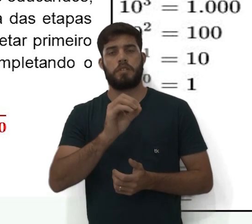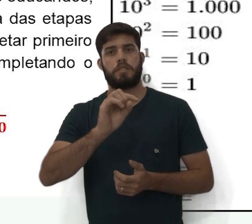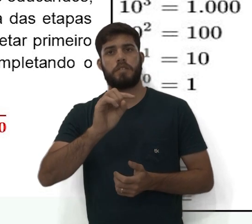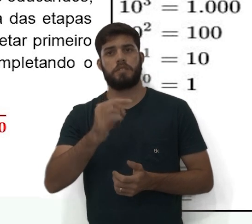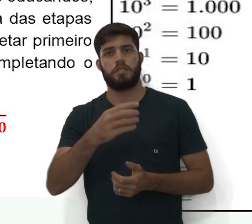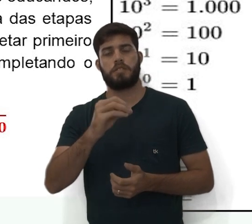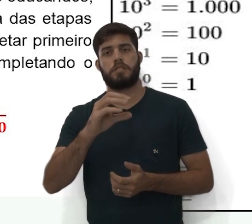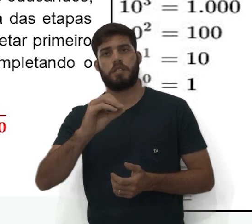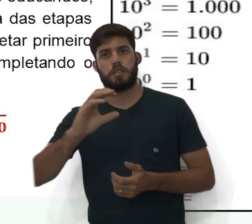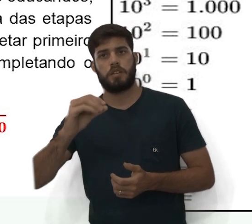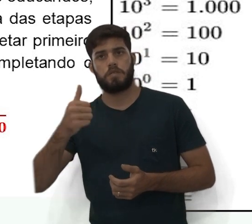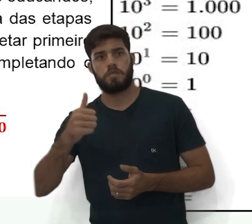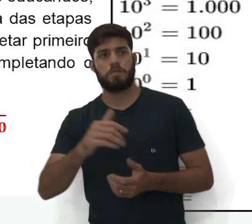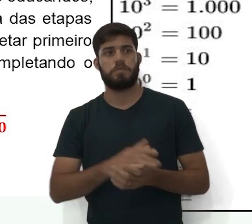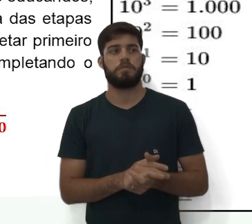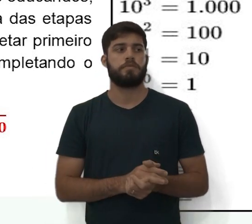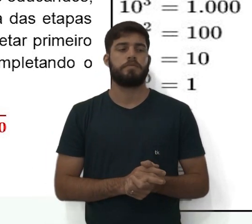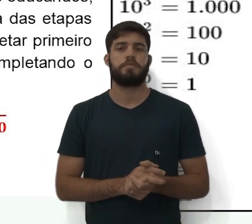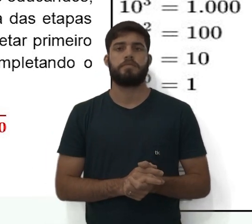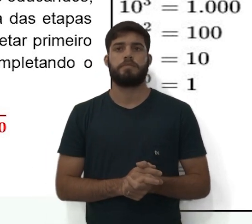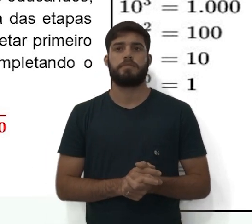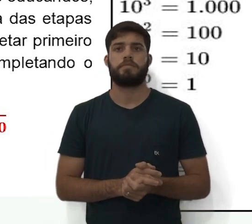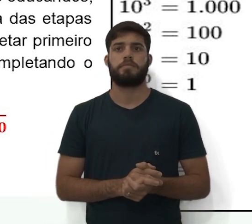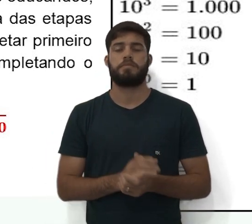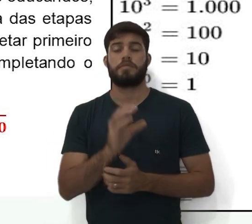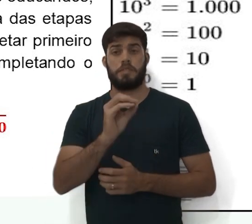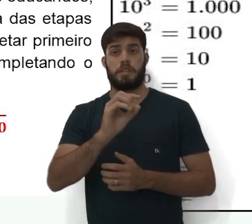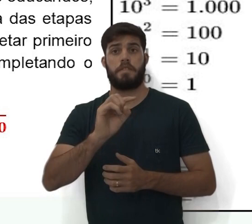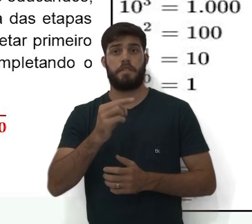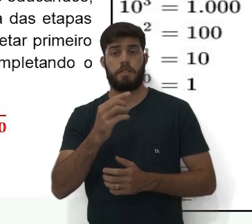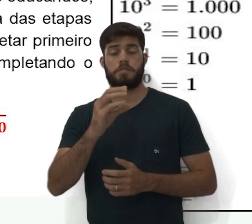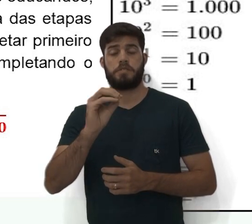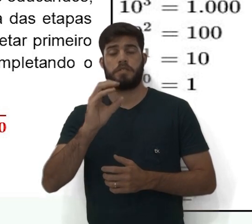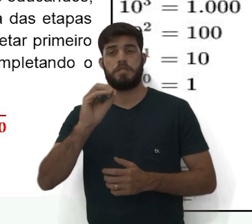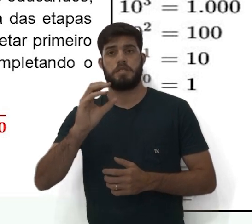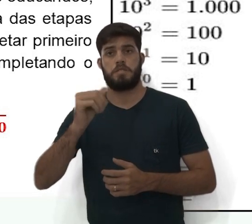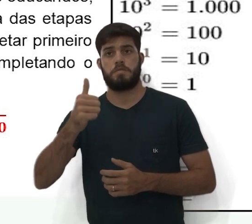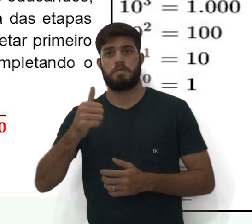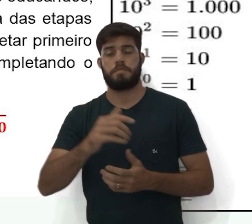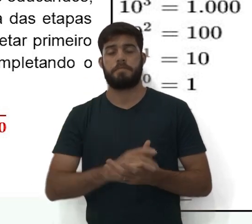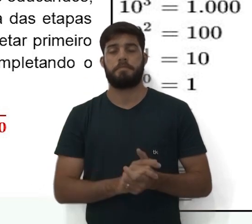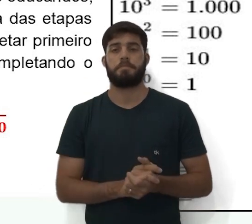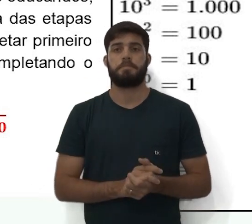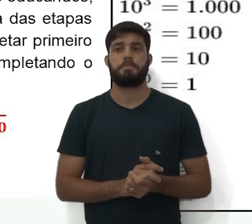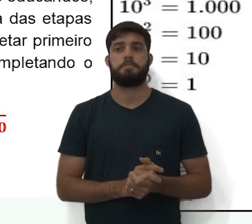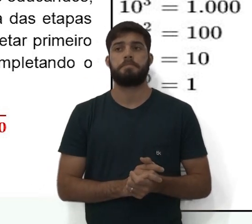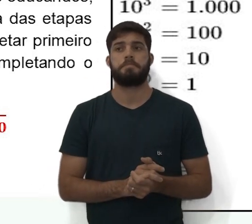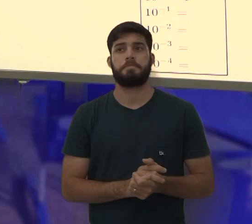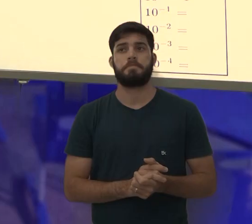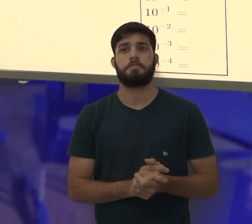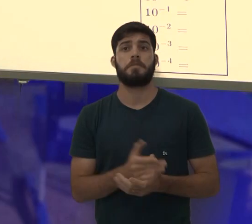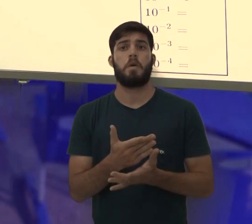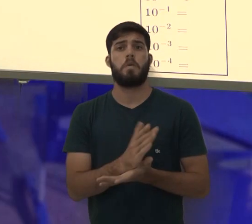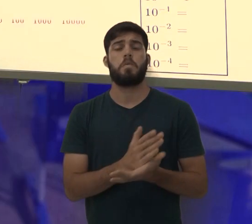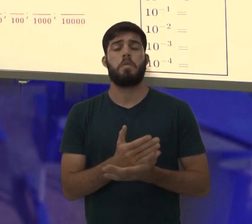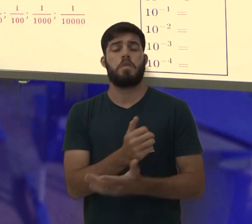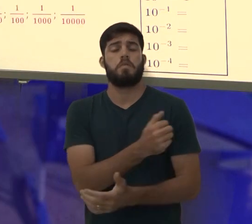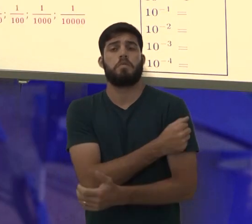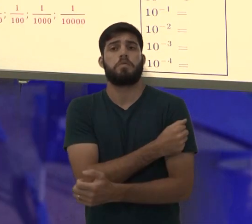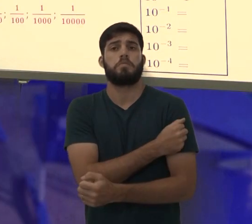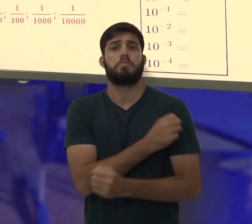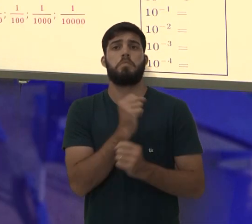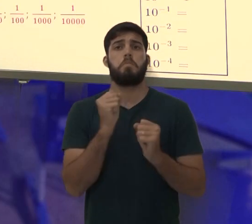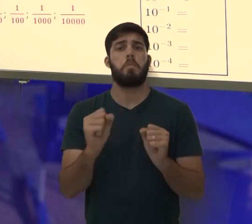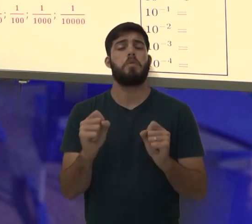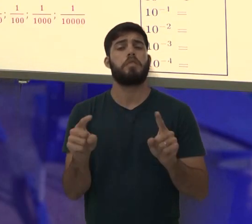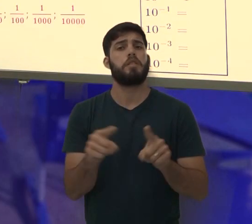0,01, 0,001 e 0,001. Algum estudante pode ter feito